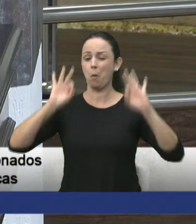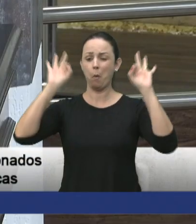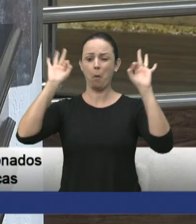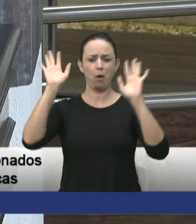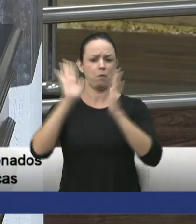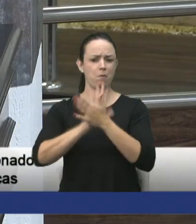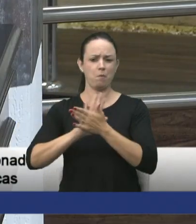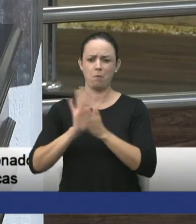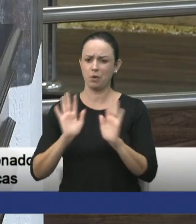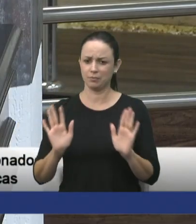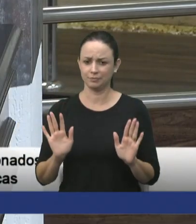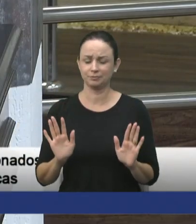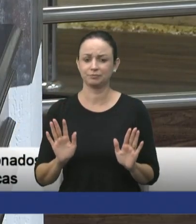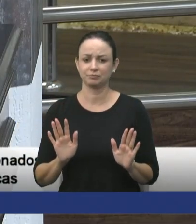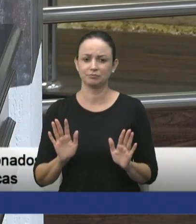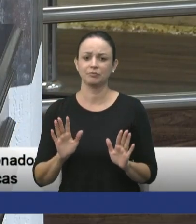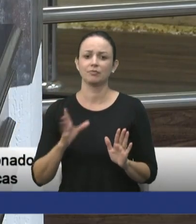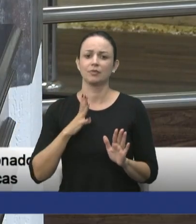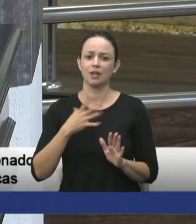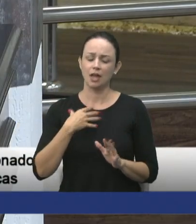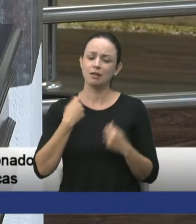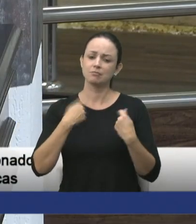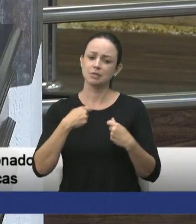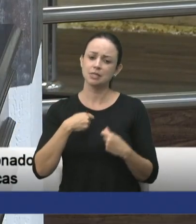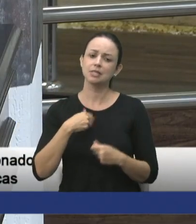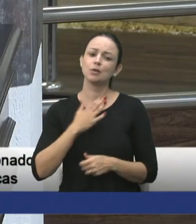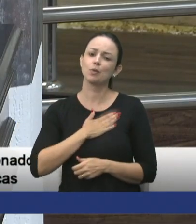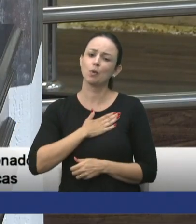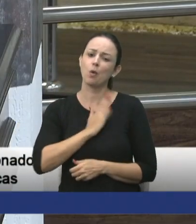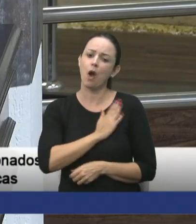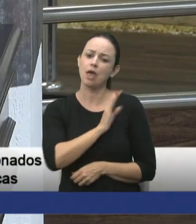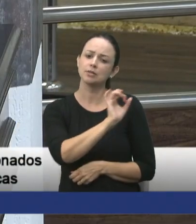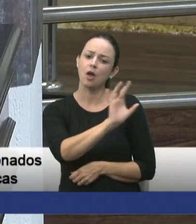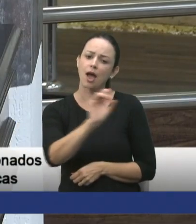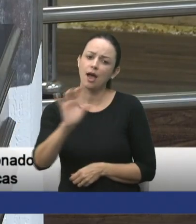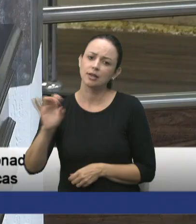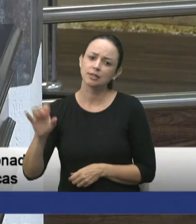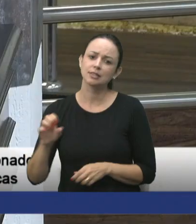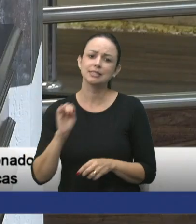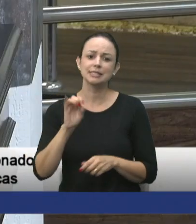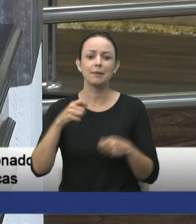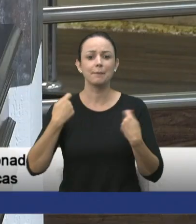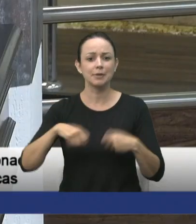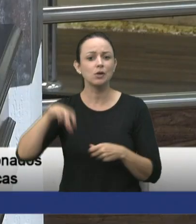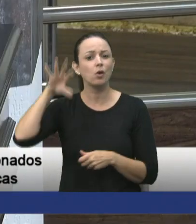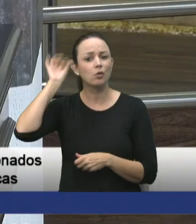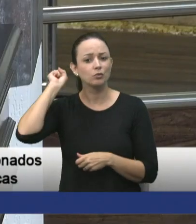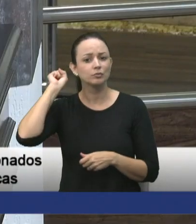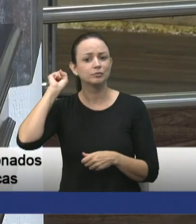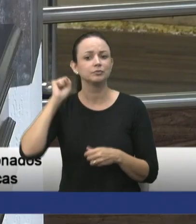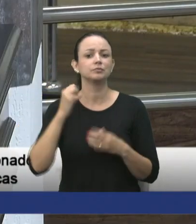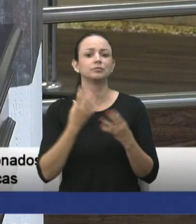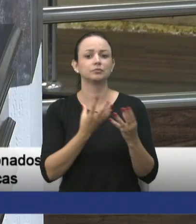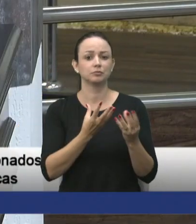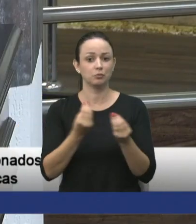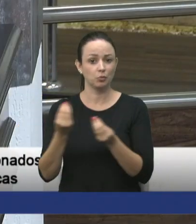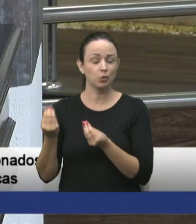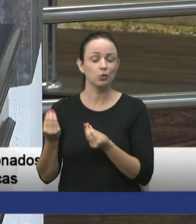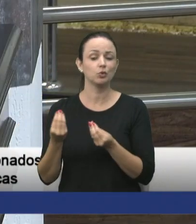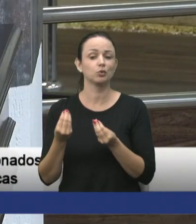assim, tenha tocado ao coração de vocês e falado que realmente se precisa ouvir. Porque muitas